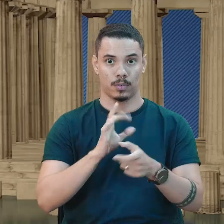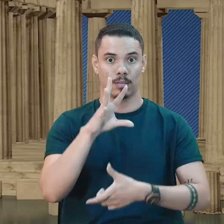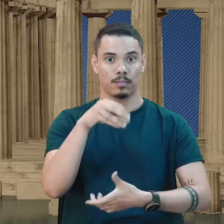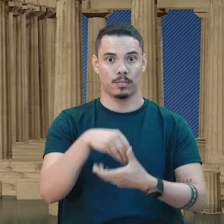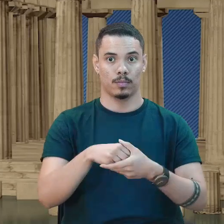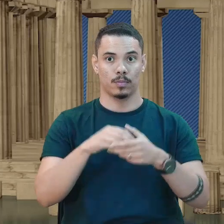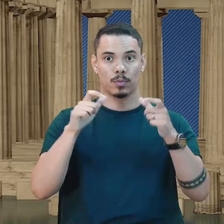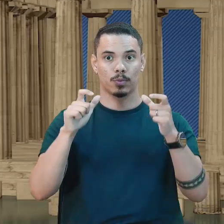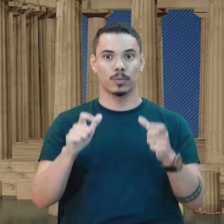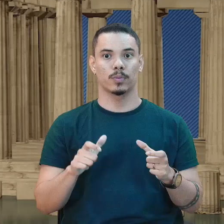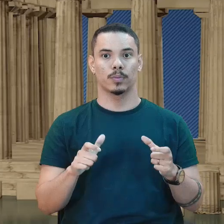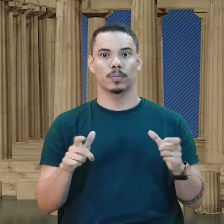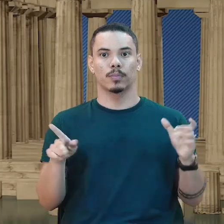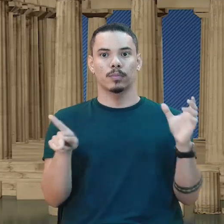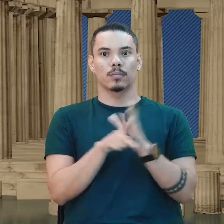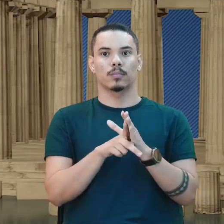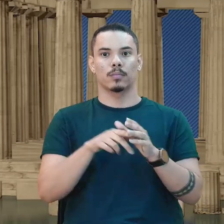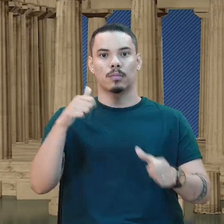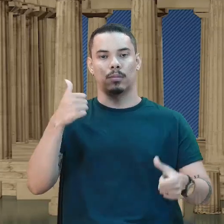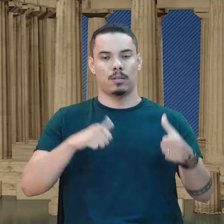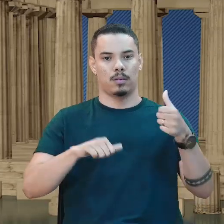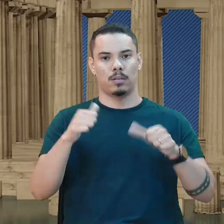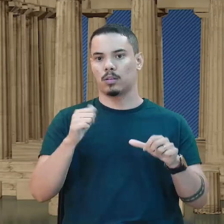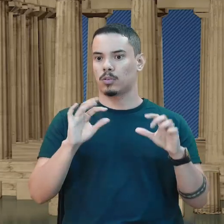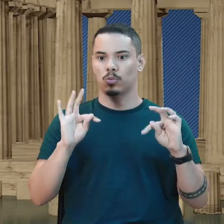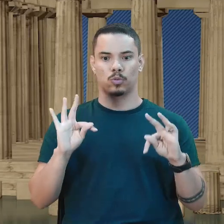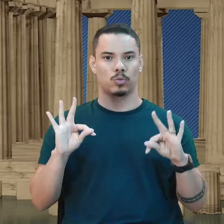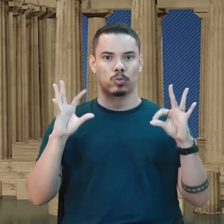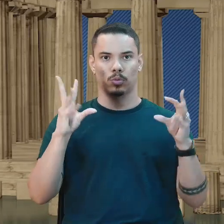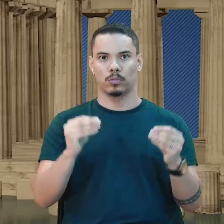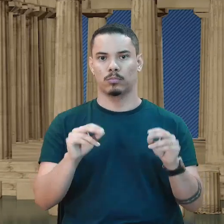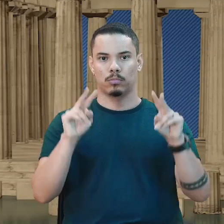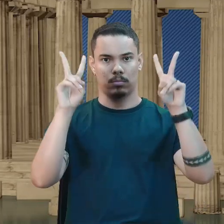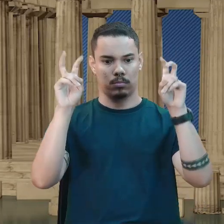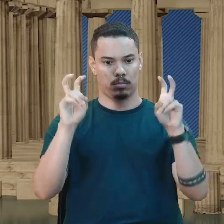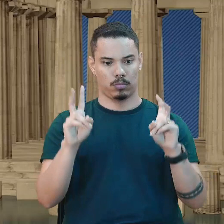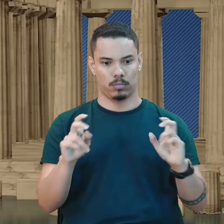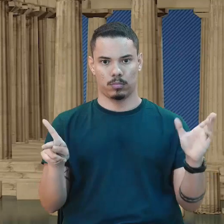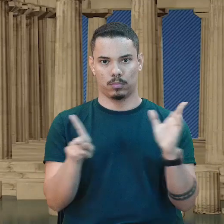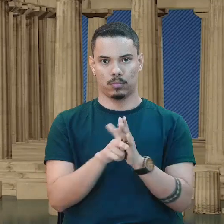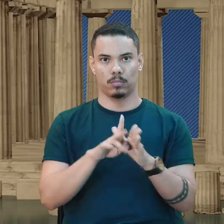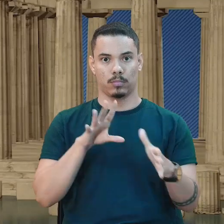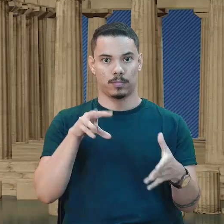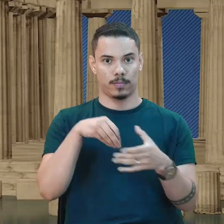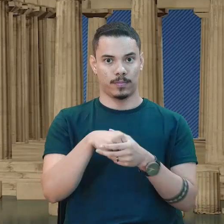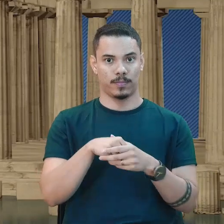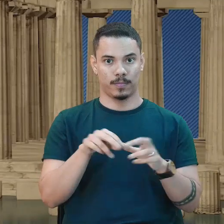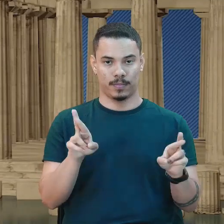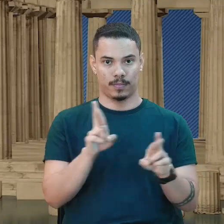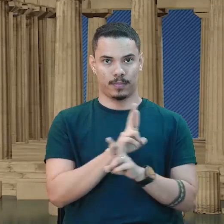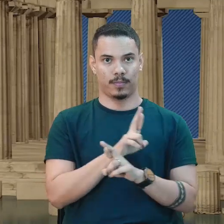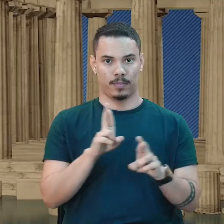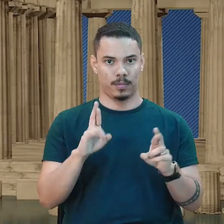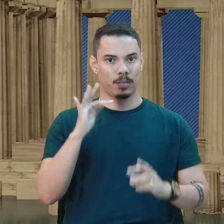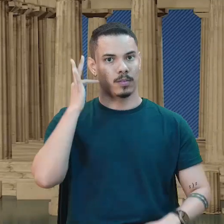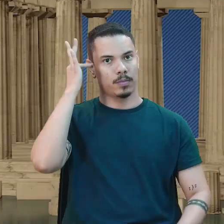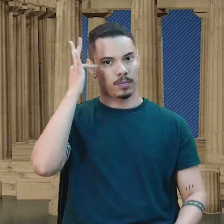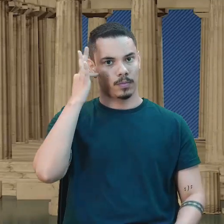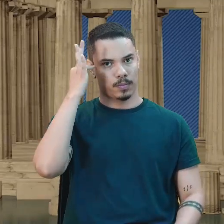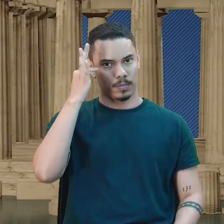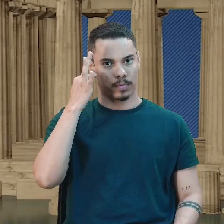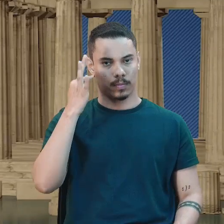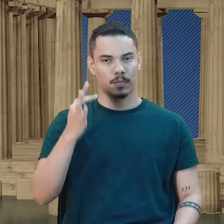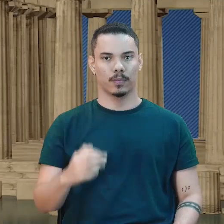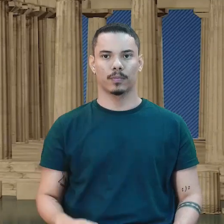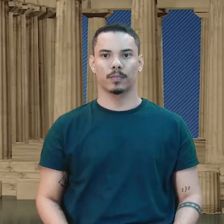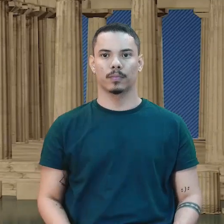para analisar todos esses assuntos relacionados à filosofia deles.